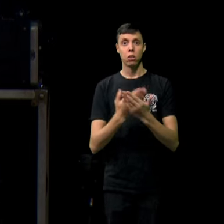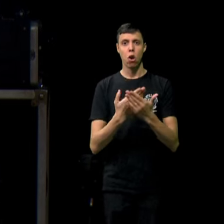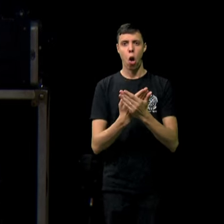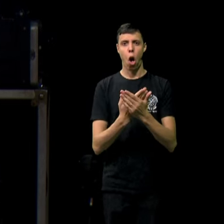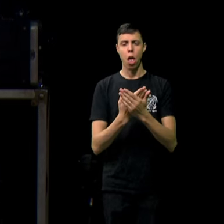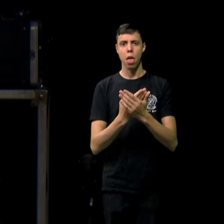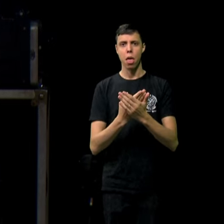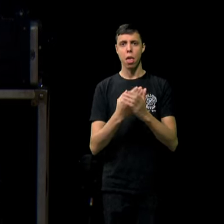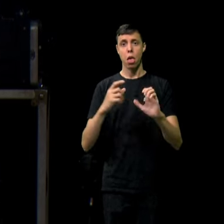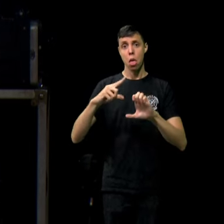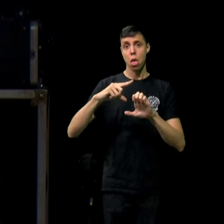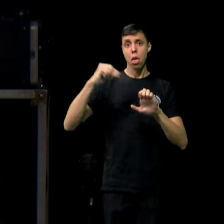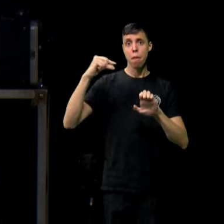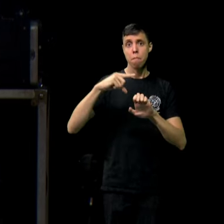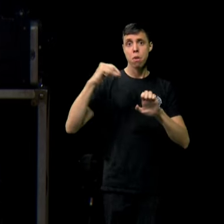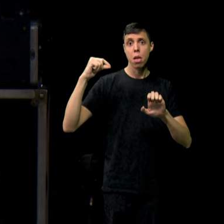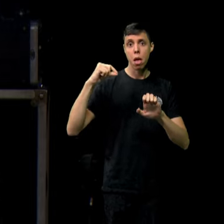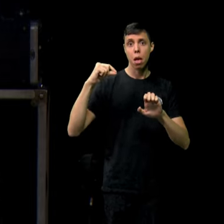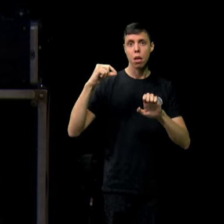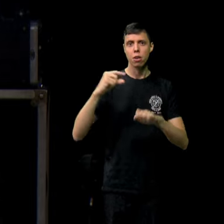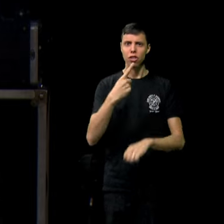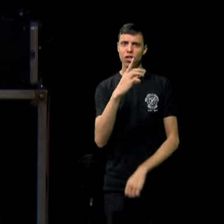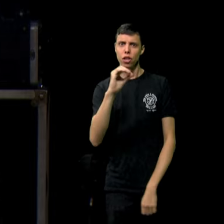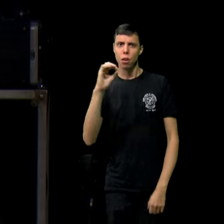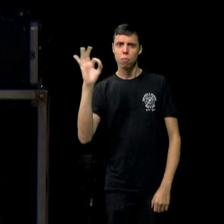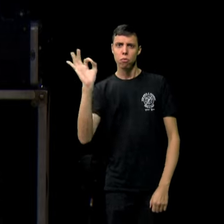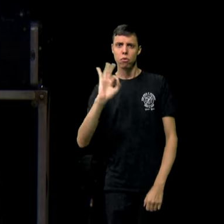100% técnica, 100% cristã.